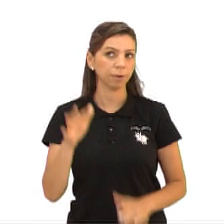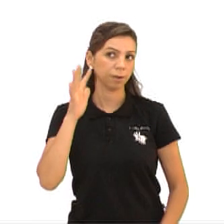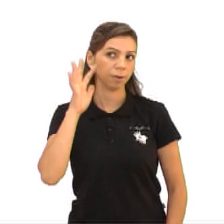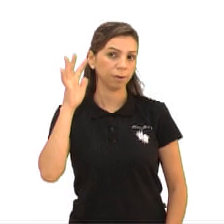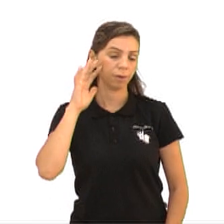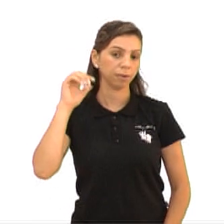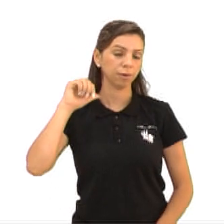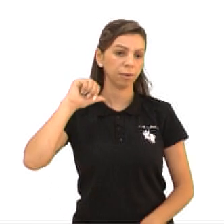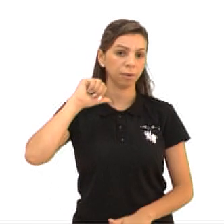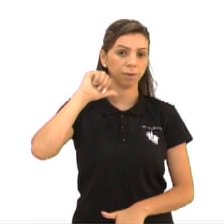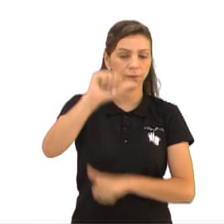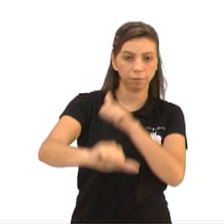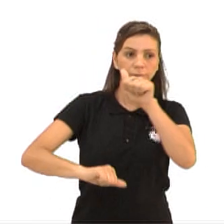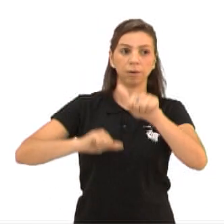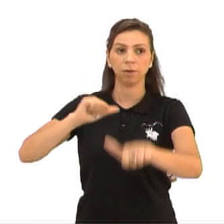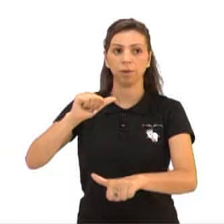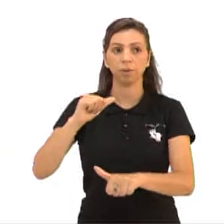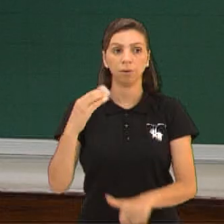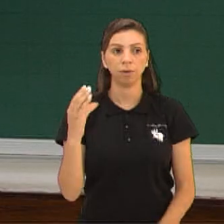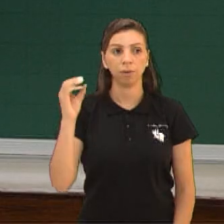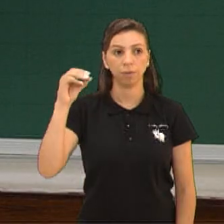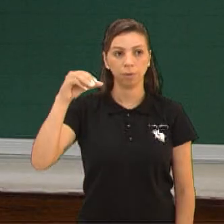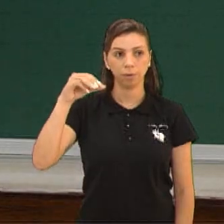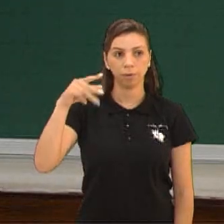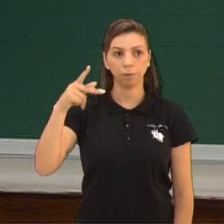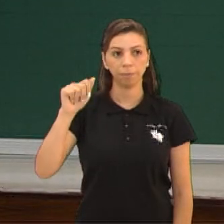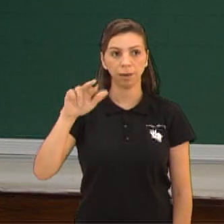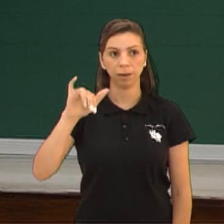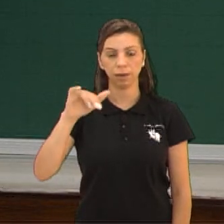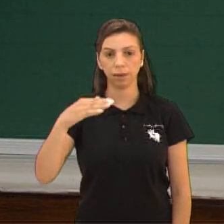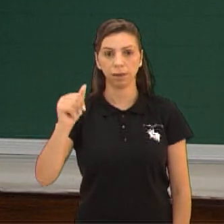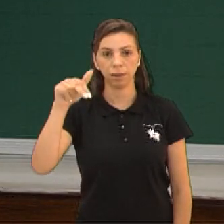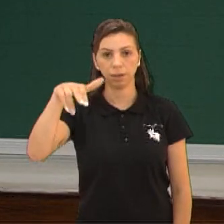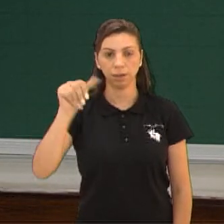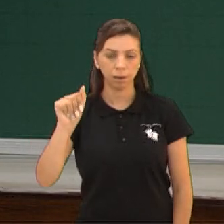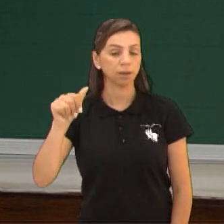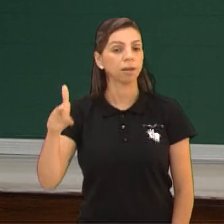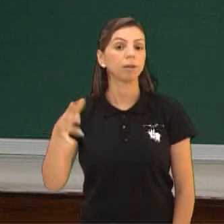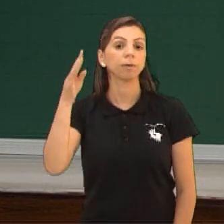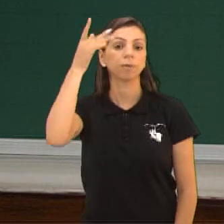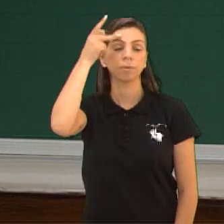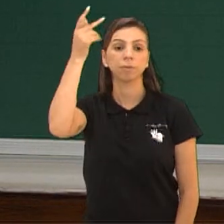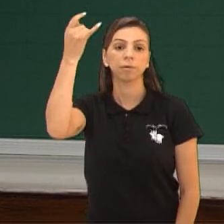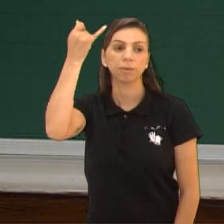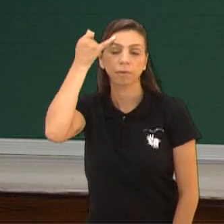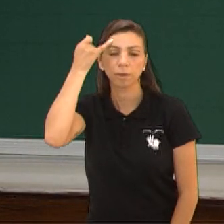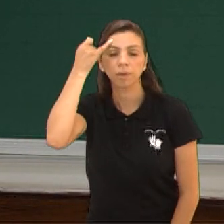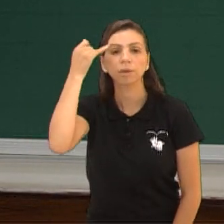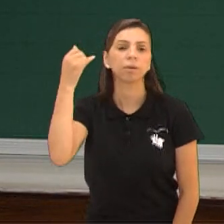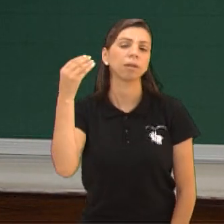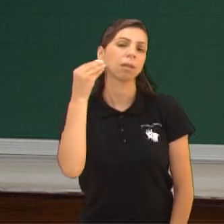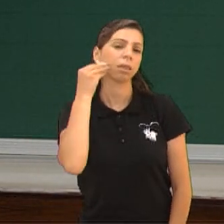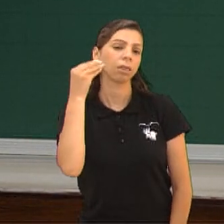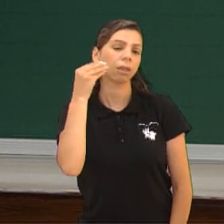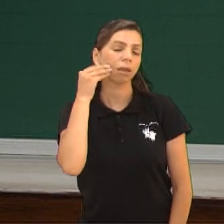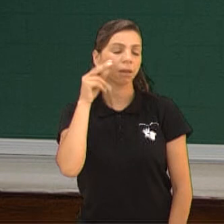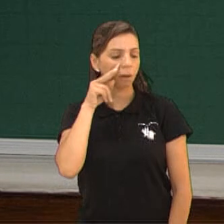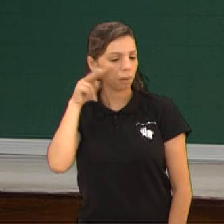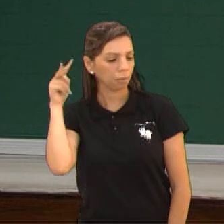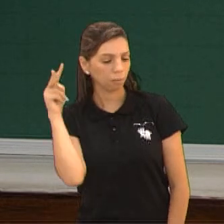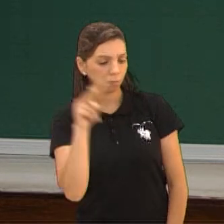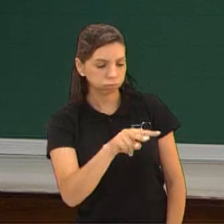revolução copernicana. Porque o que acontece? Ao ver do Kant, antes se tentava olhar para o objeto